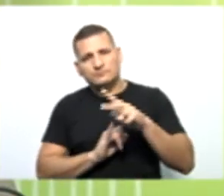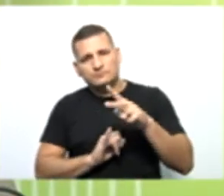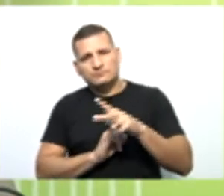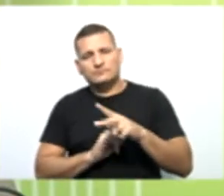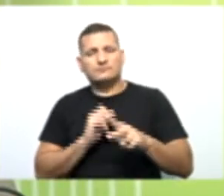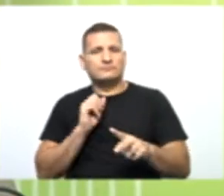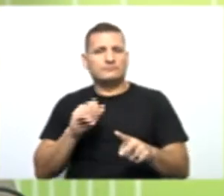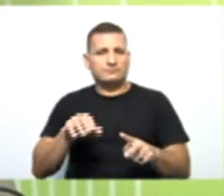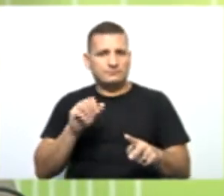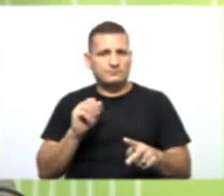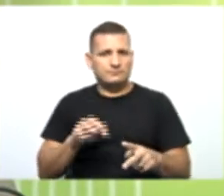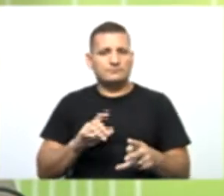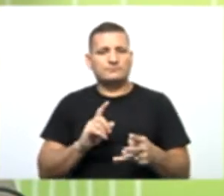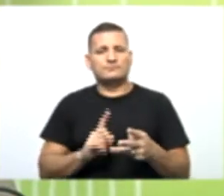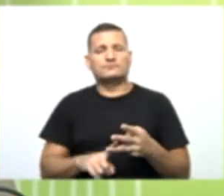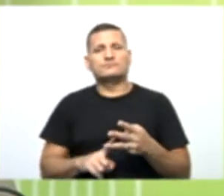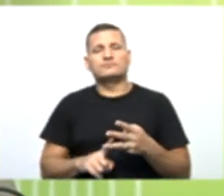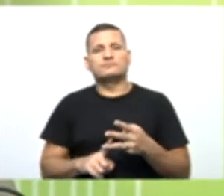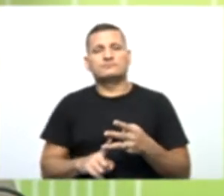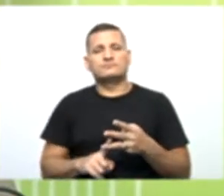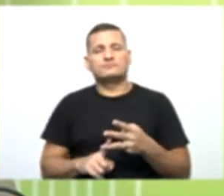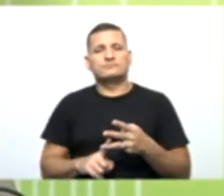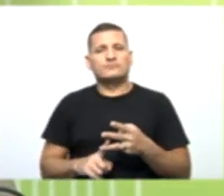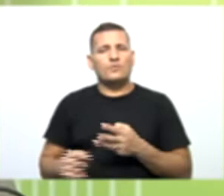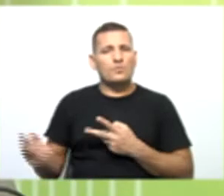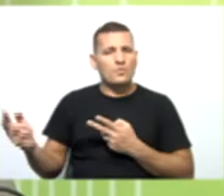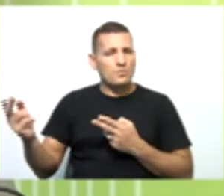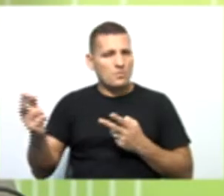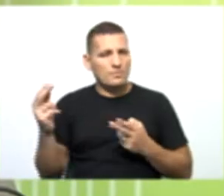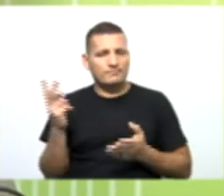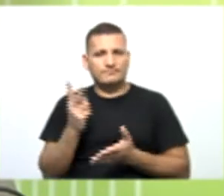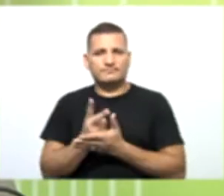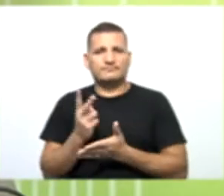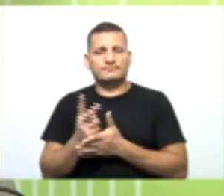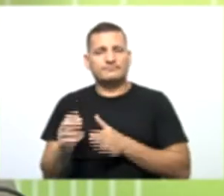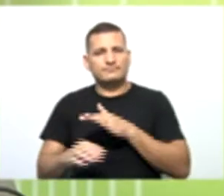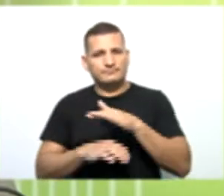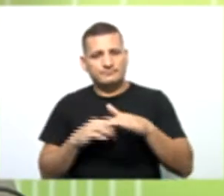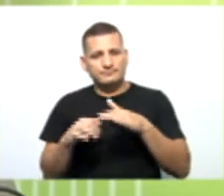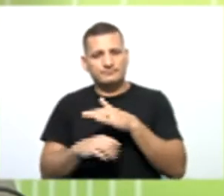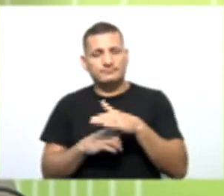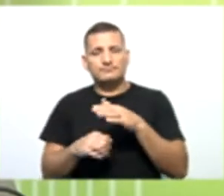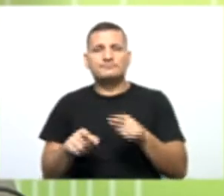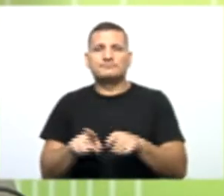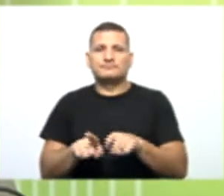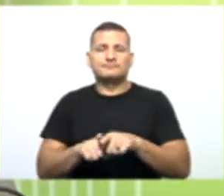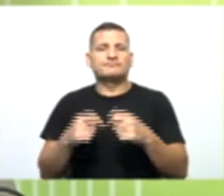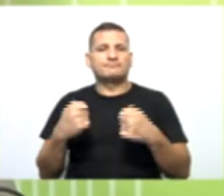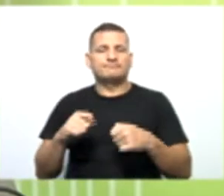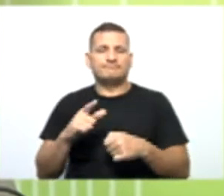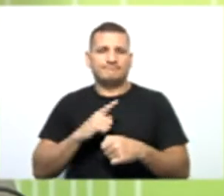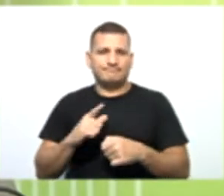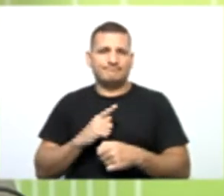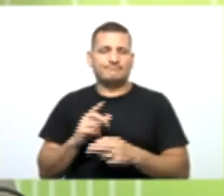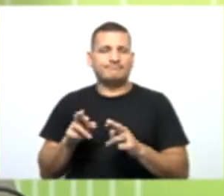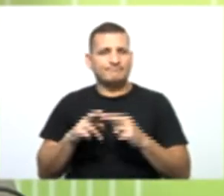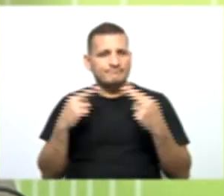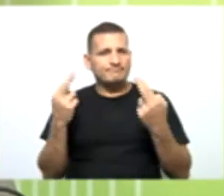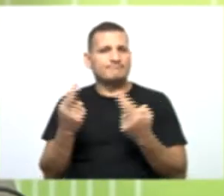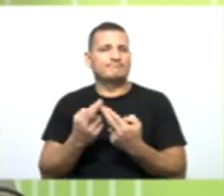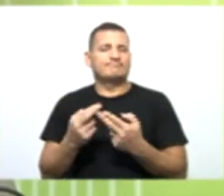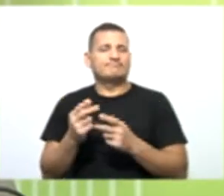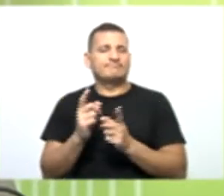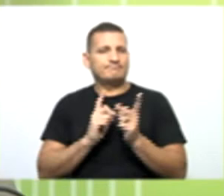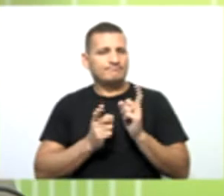ensino, outras empresas que trabalham com a mesma atividade econômica, também deve haver a governança, o momento em que eles